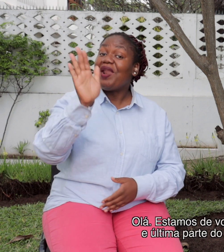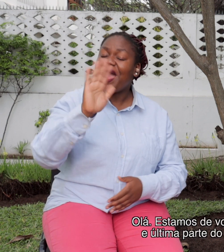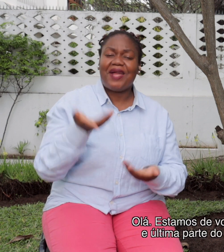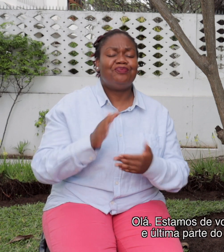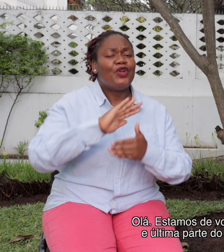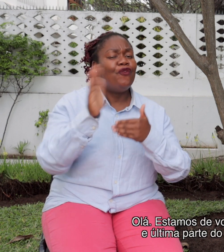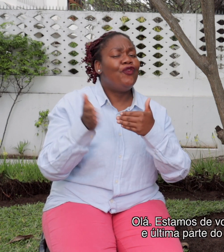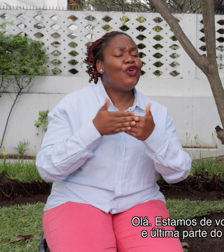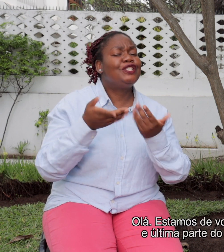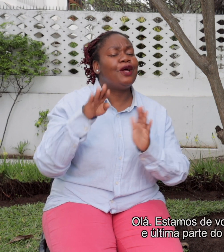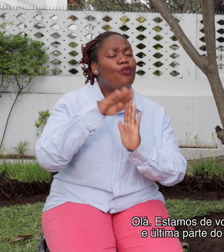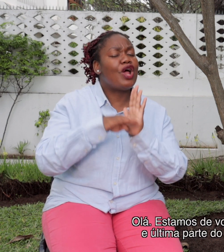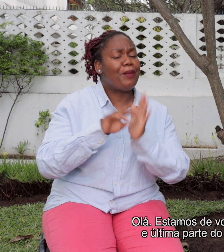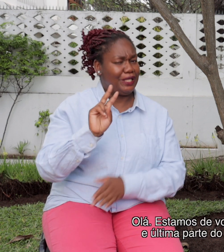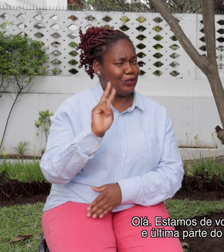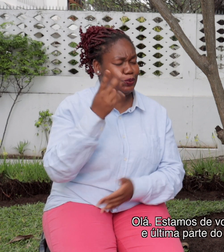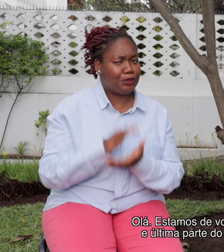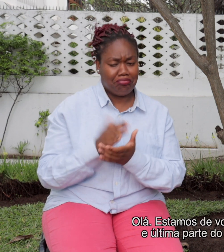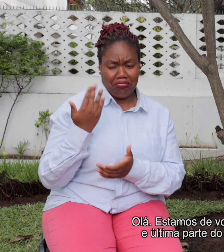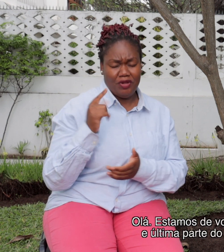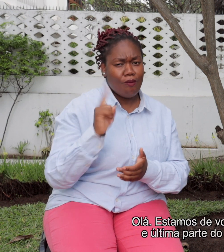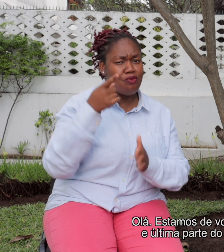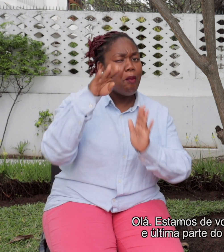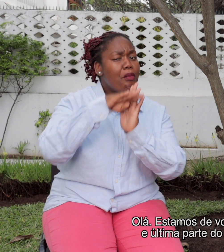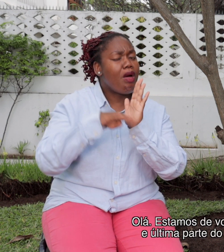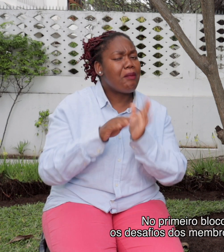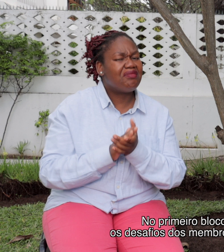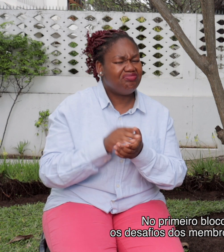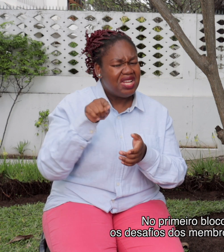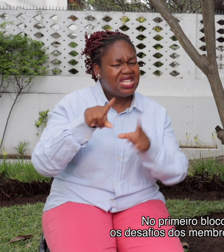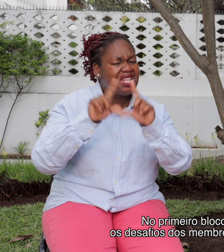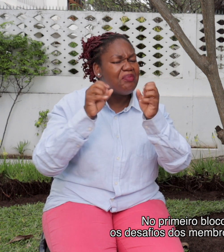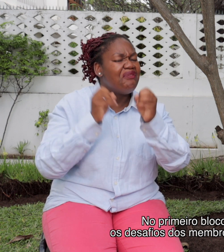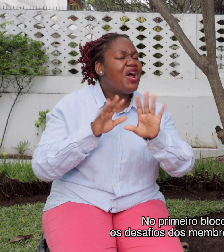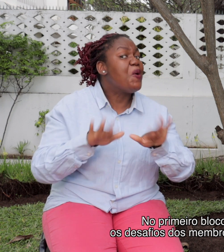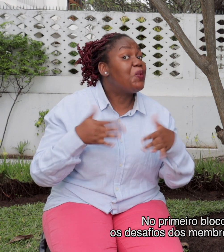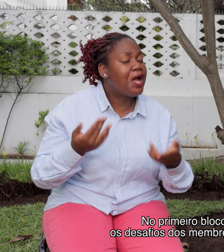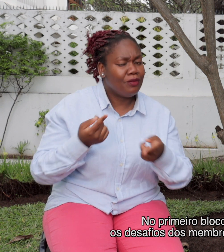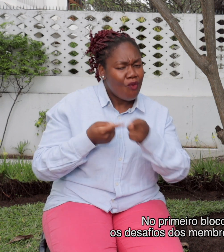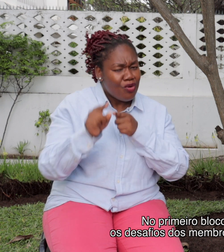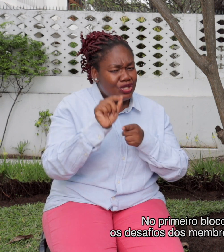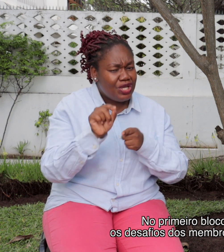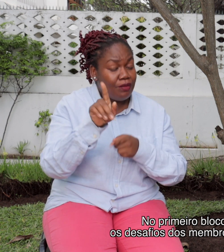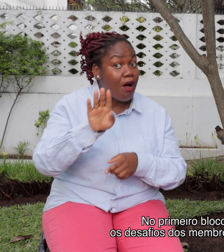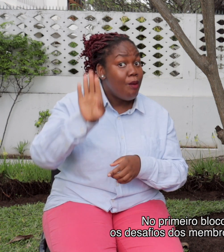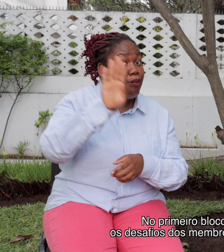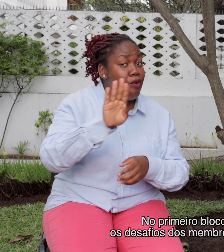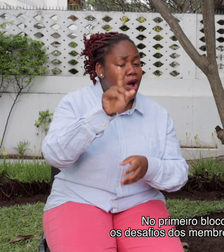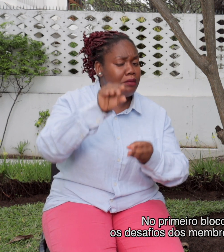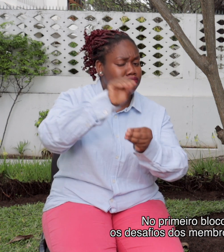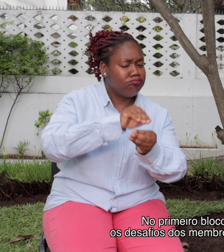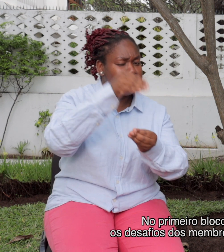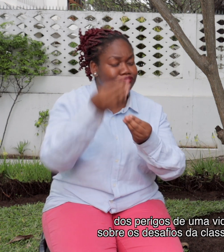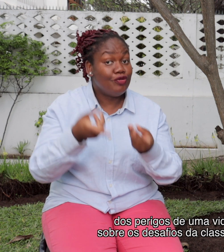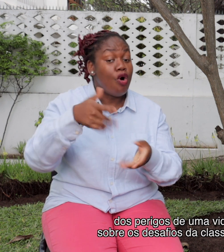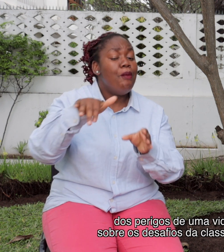Olá, estamos de volta para a segunda e última parte do nosso programa. No primeiro bloco, refletimos sobre os desafios dos membros da Demo em